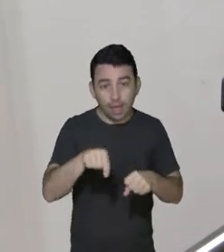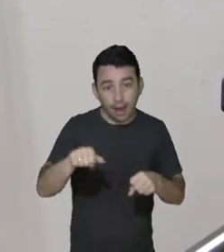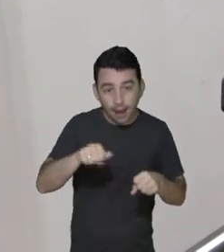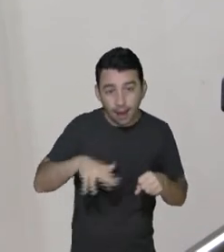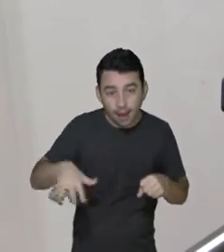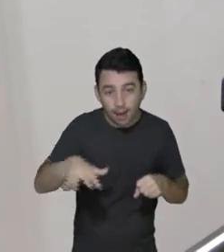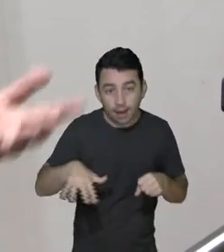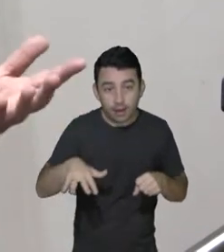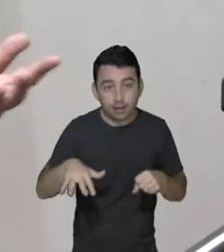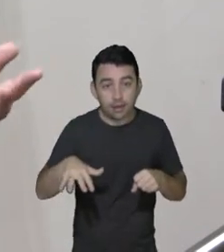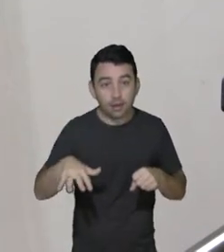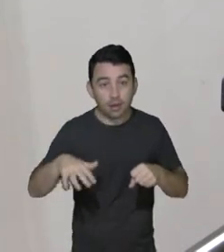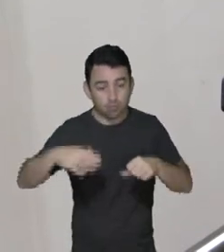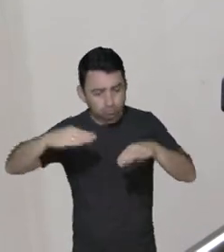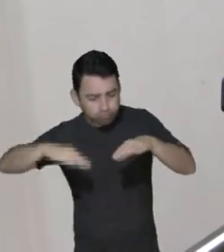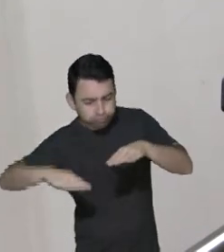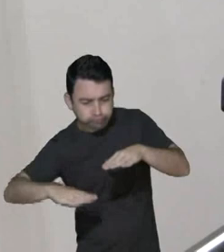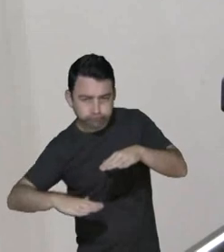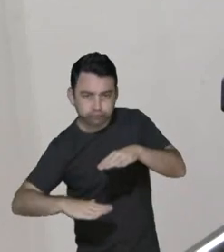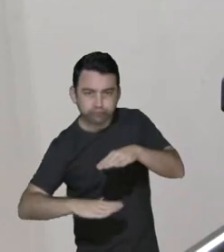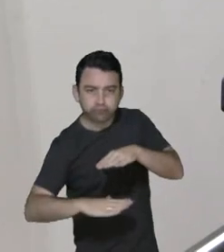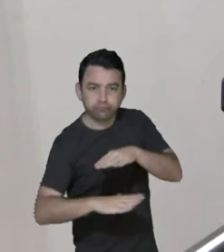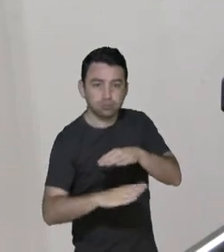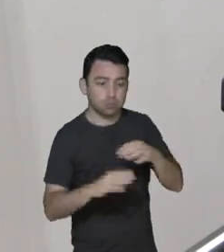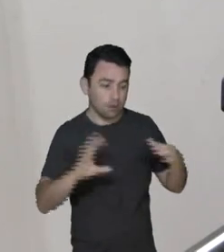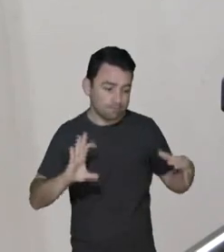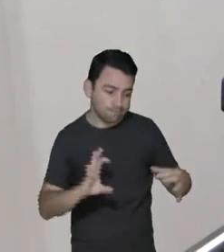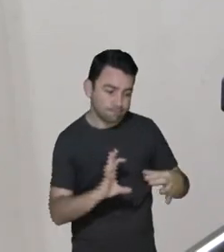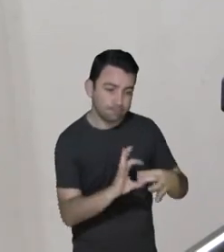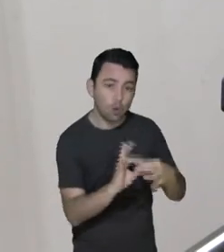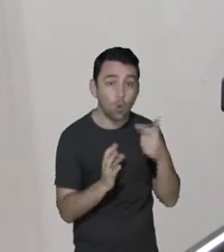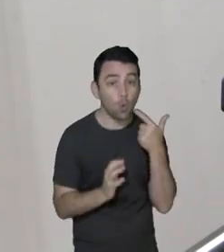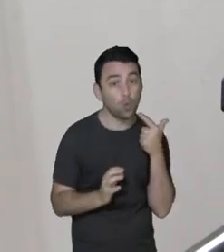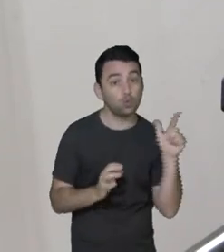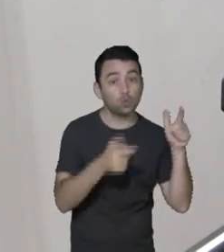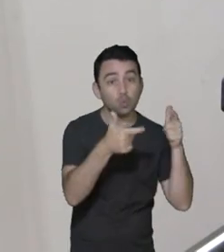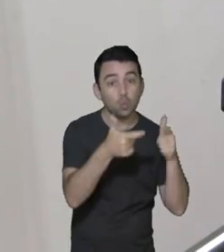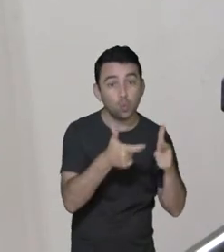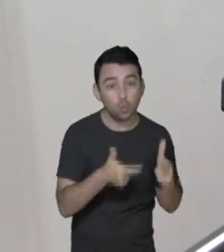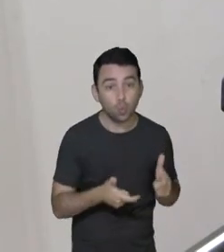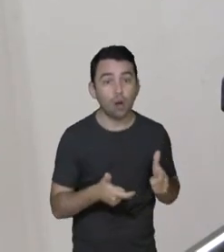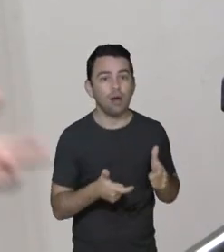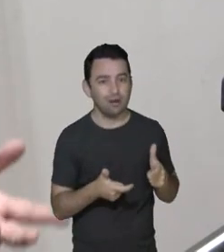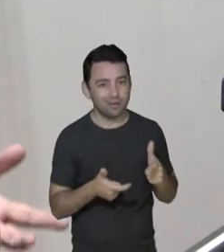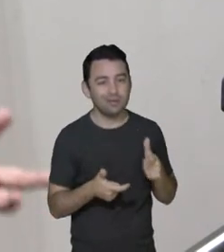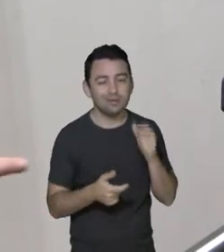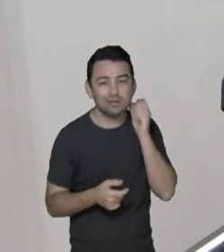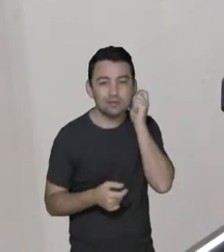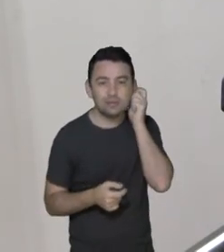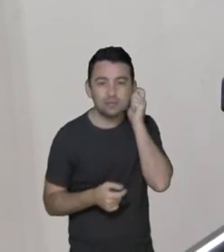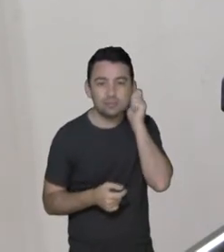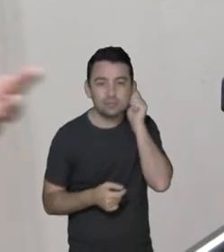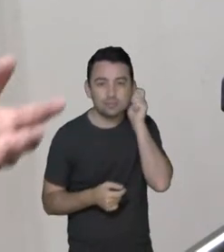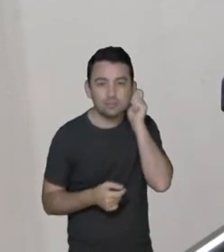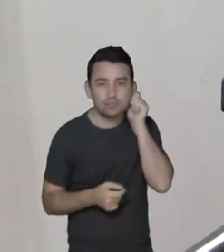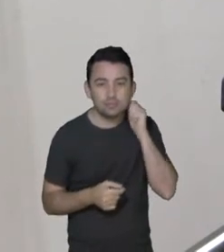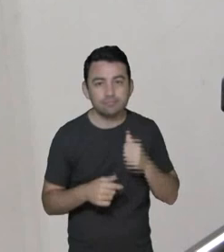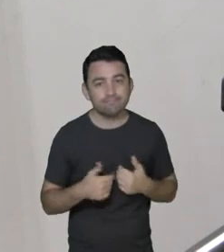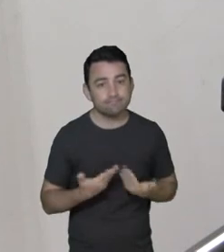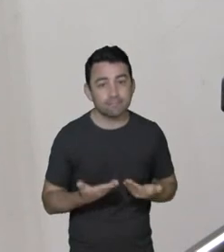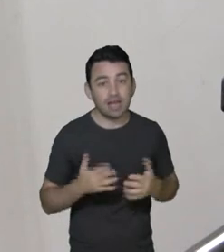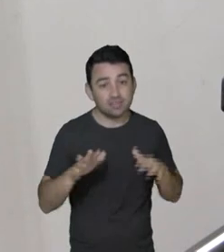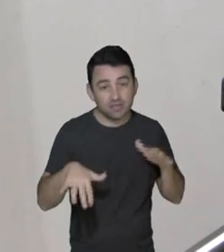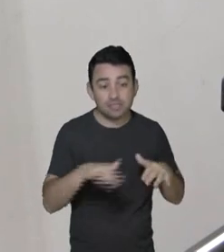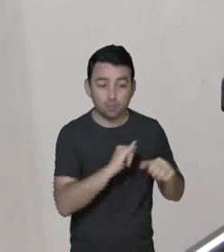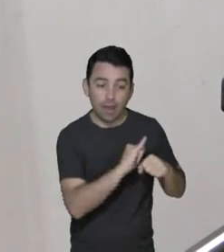voltou a ser discutido na Assembleia Legislativa o deputado Maurício scordillac afirmou em Tribuna a necessidade da